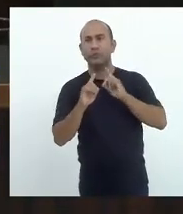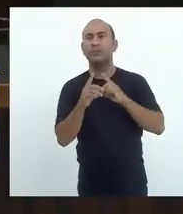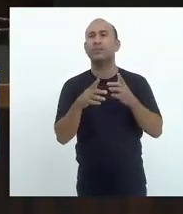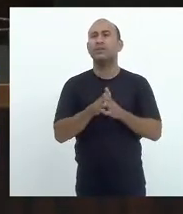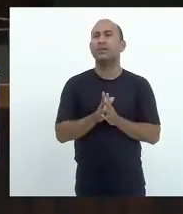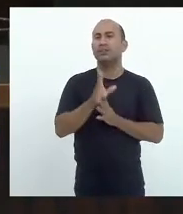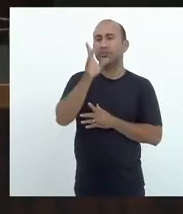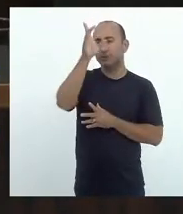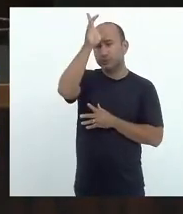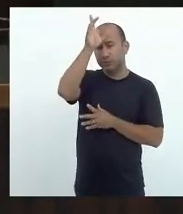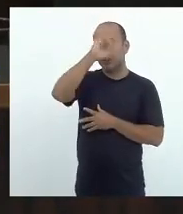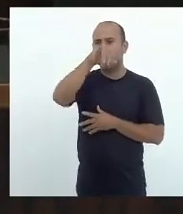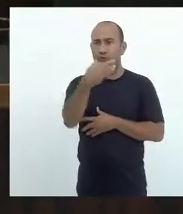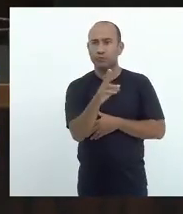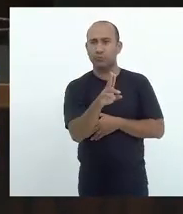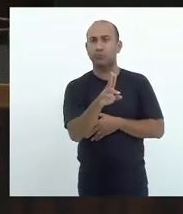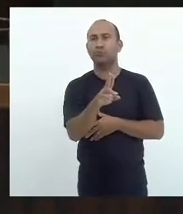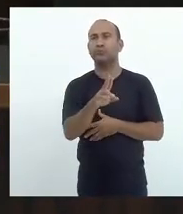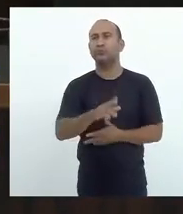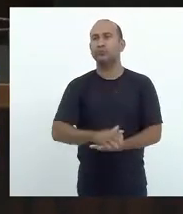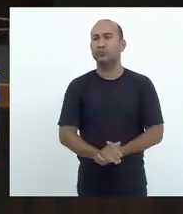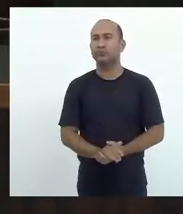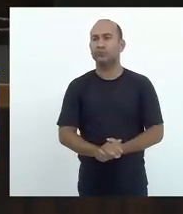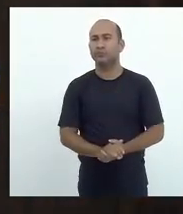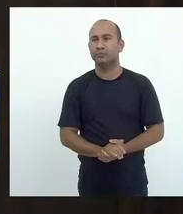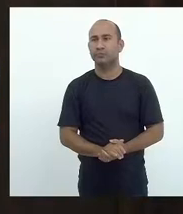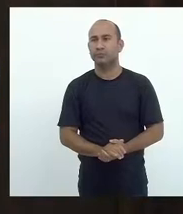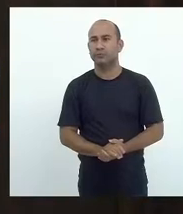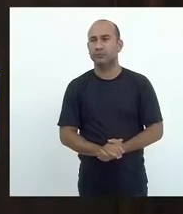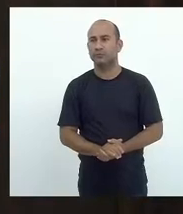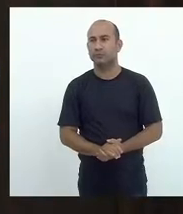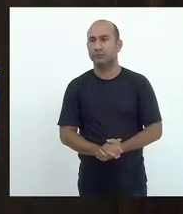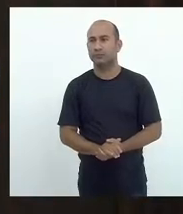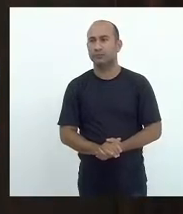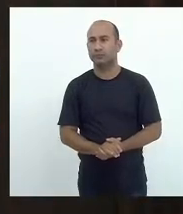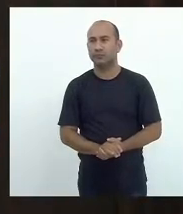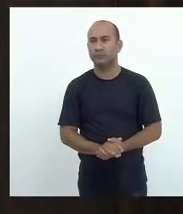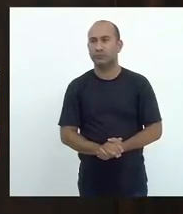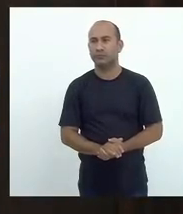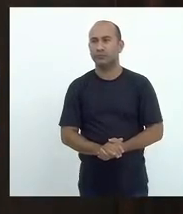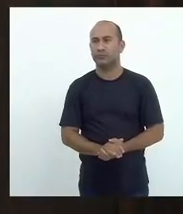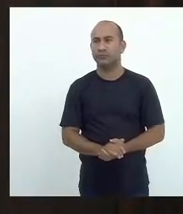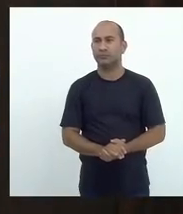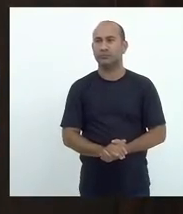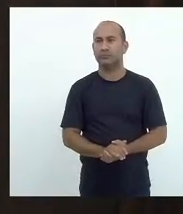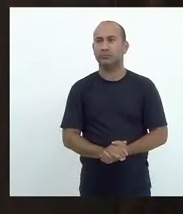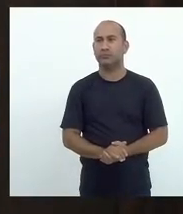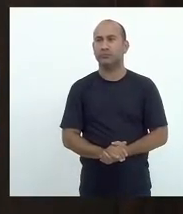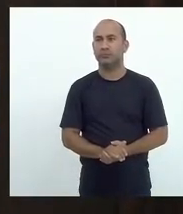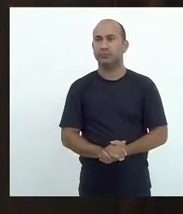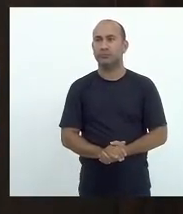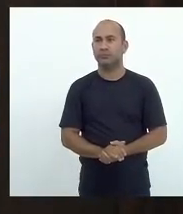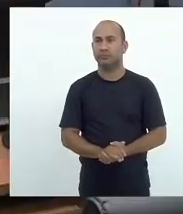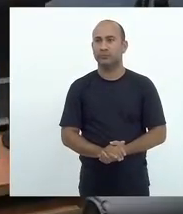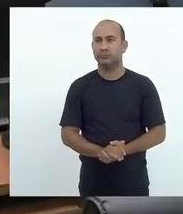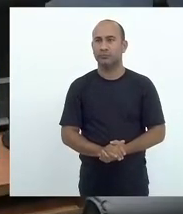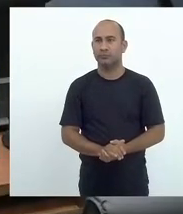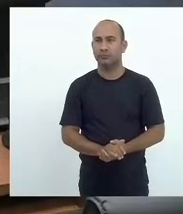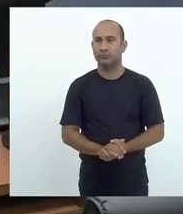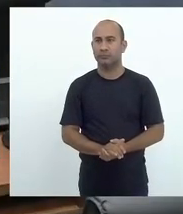Tia Ju. Você discute por último que você fecha. Então, você discute por último que você fecha, melhor que você.